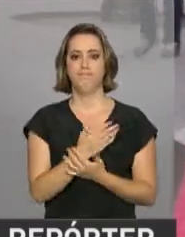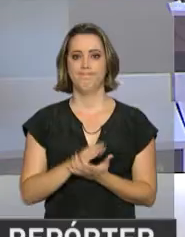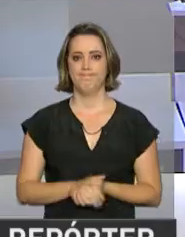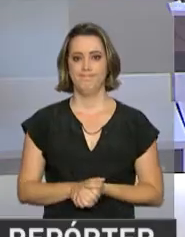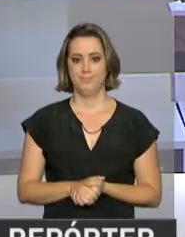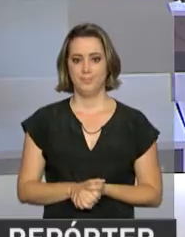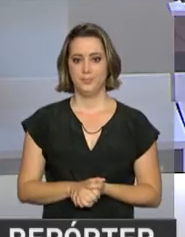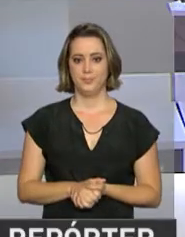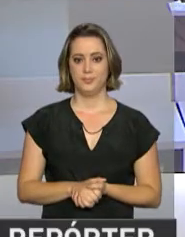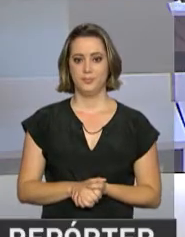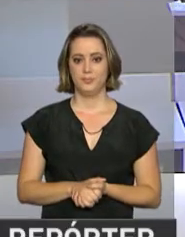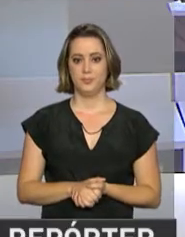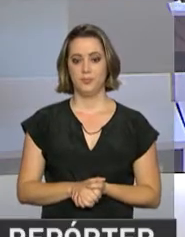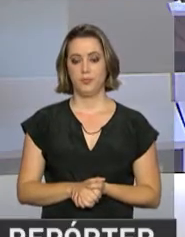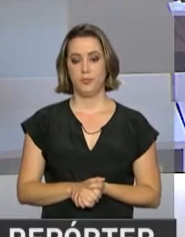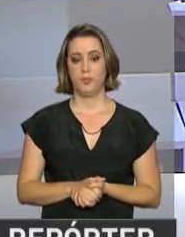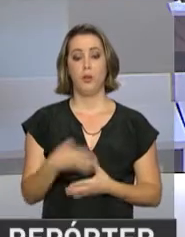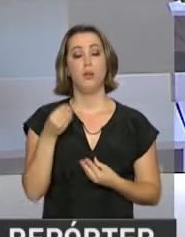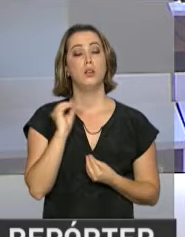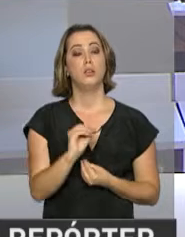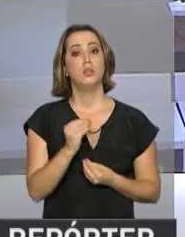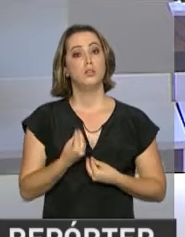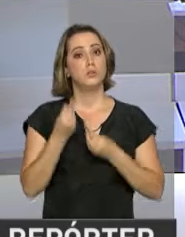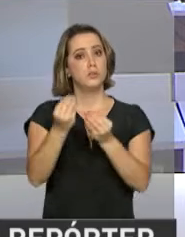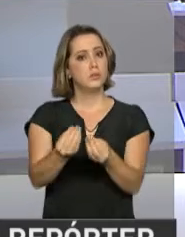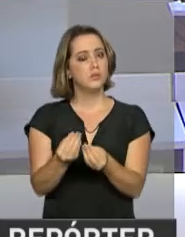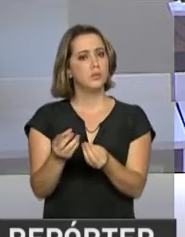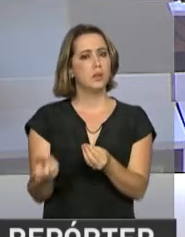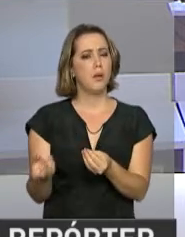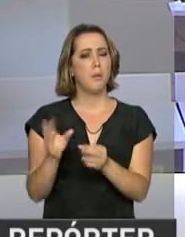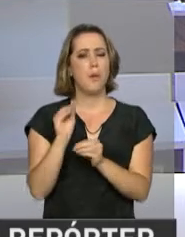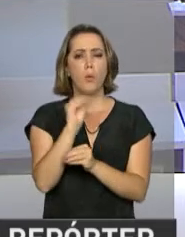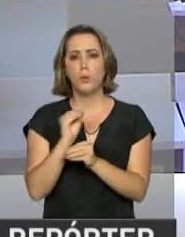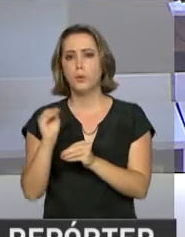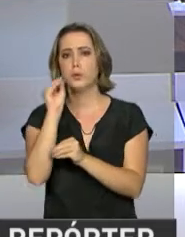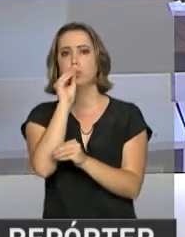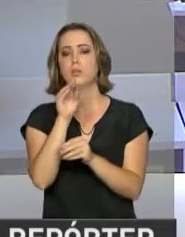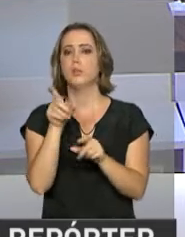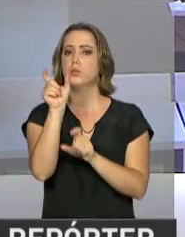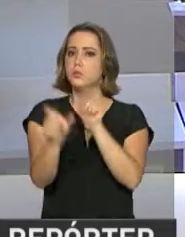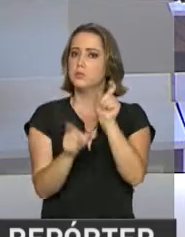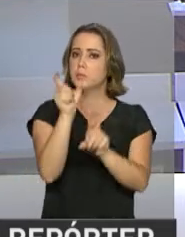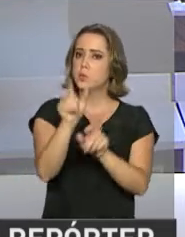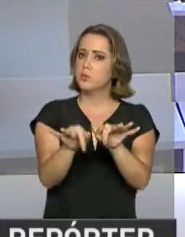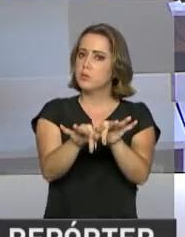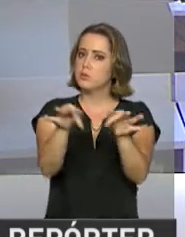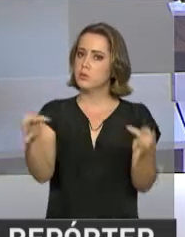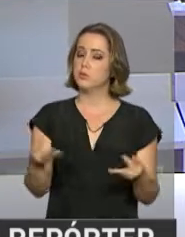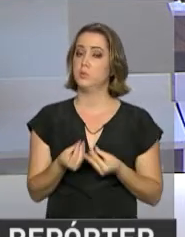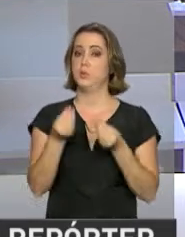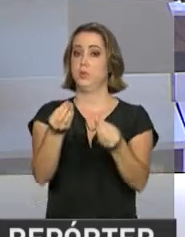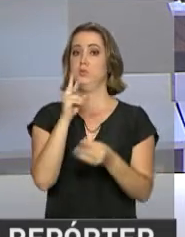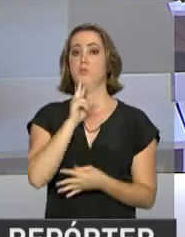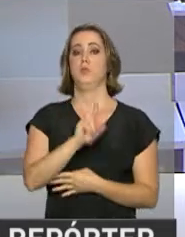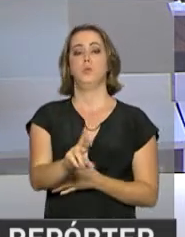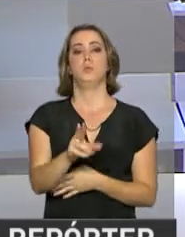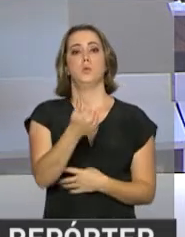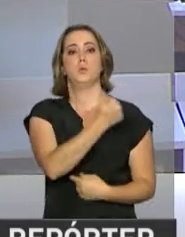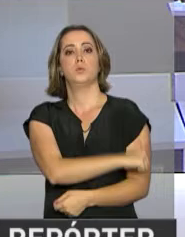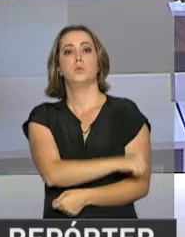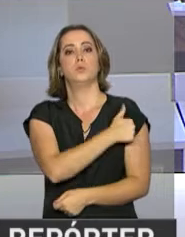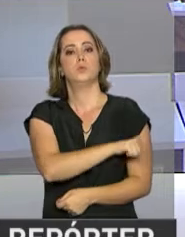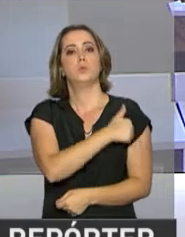Diorte. Garantir a recuperação do paciente com cuidados simples e que dão resultados. No Rio de Janeiro, um